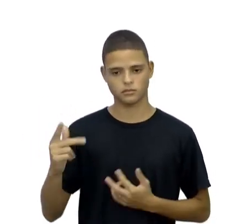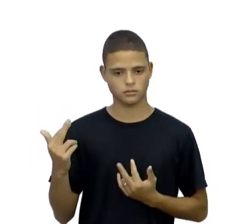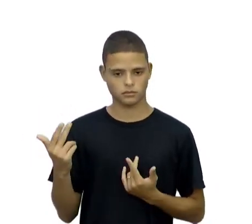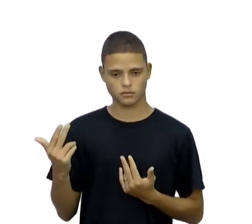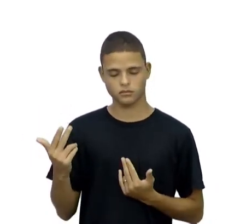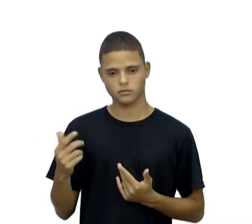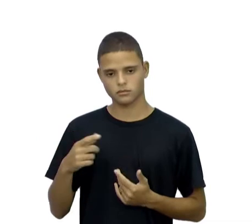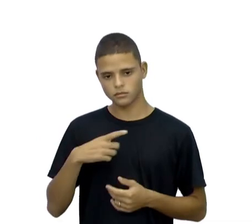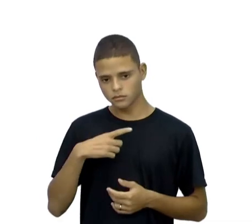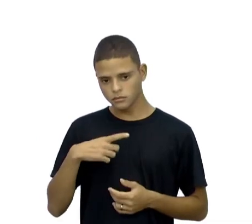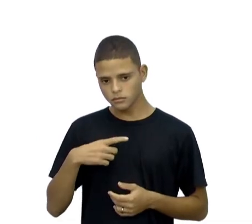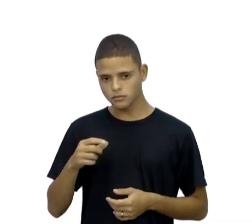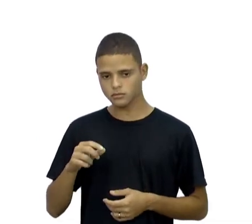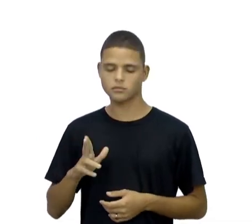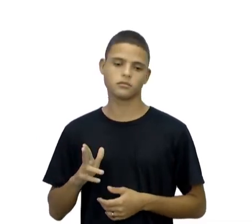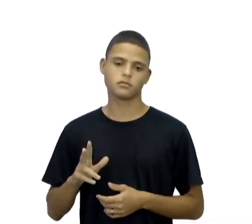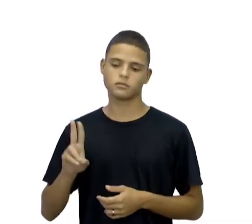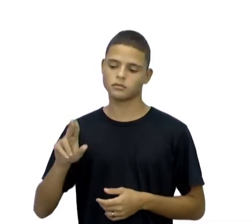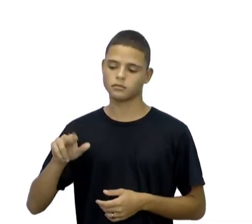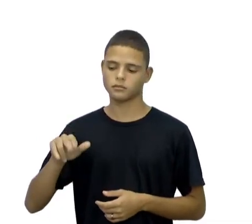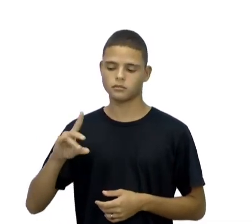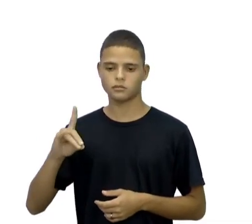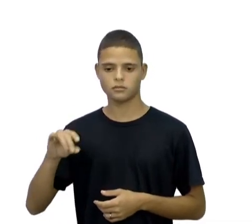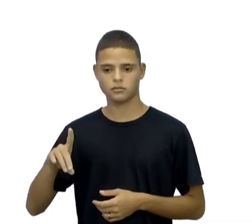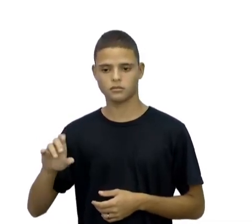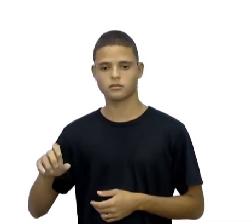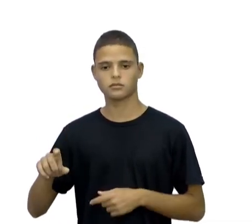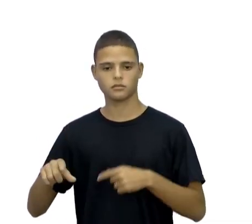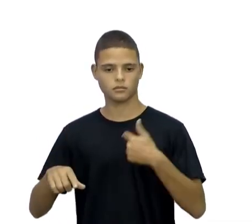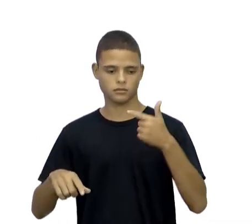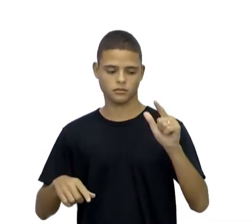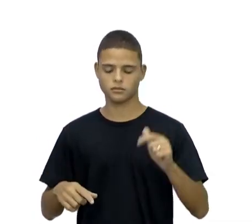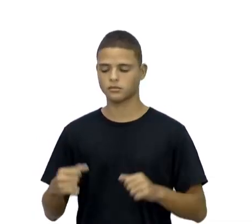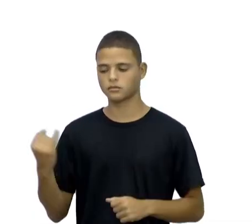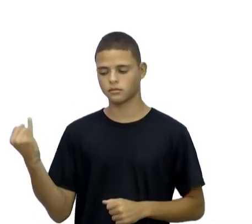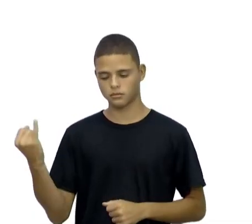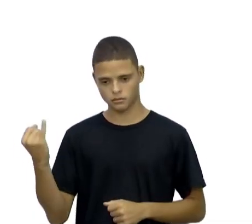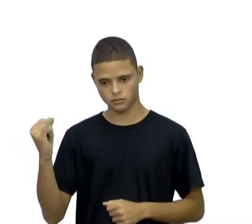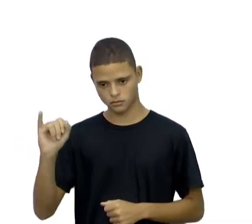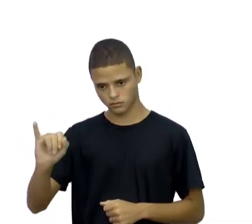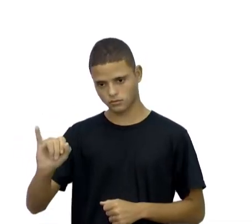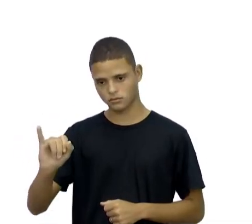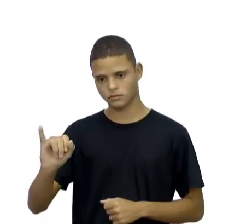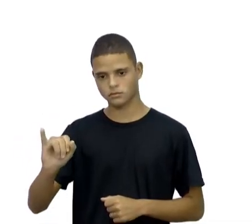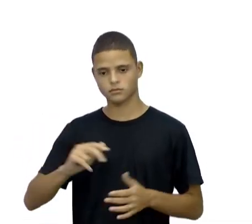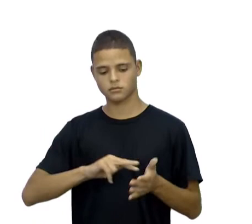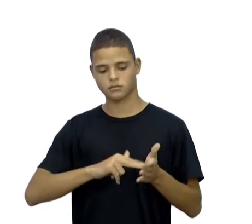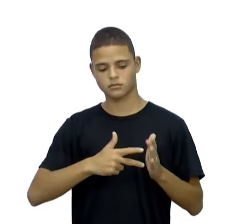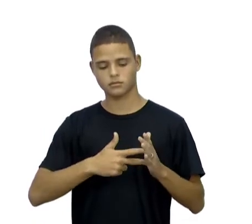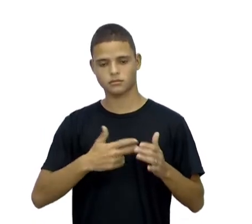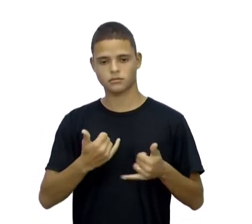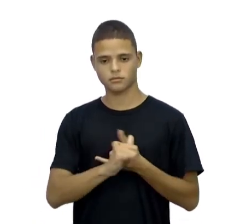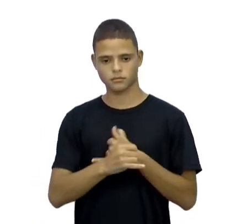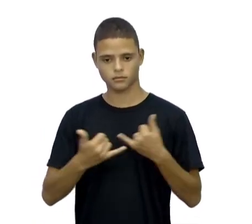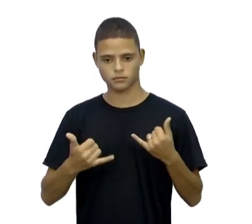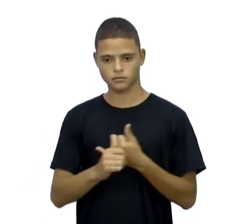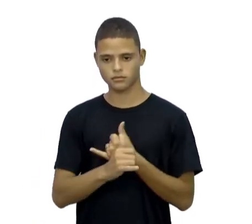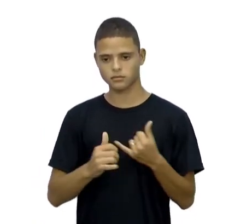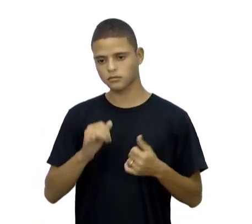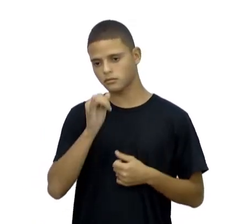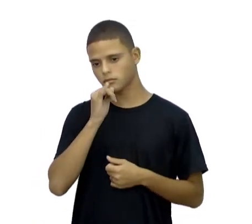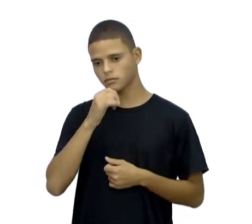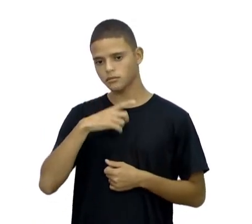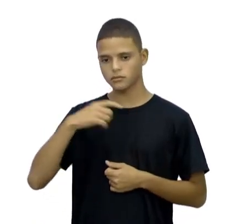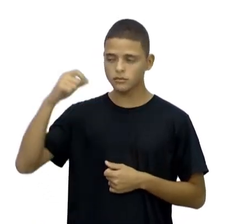Então, tem essa unidade, depois tem o I, que é a corrente elétrica, circulando. Se no meio do caminho eu coloco uma